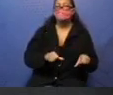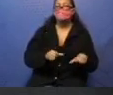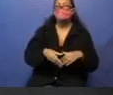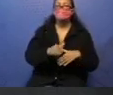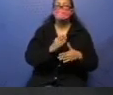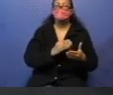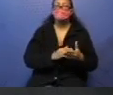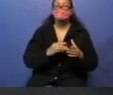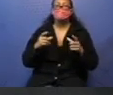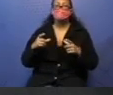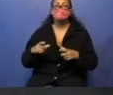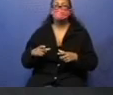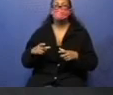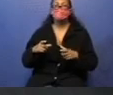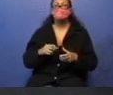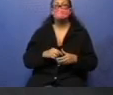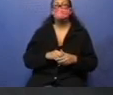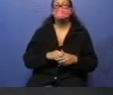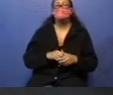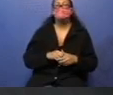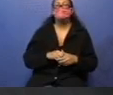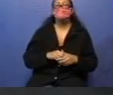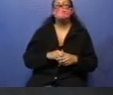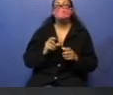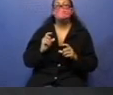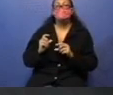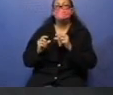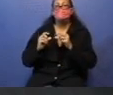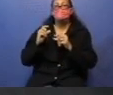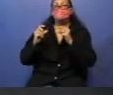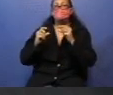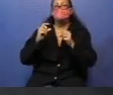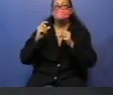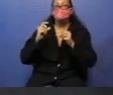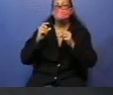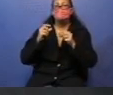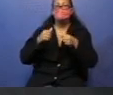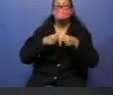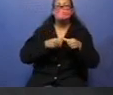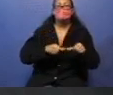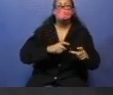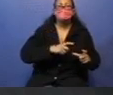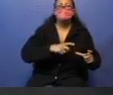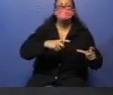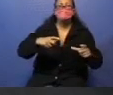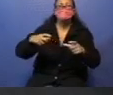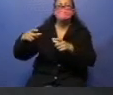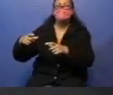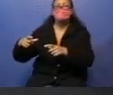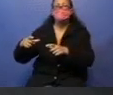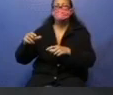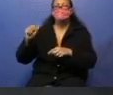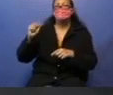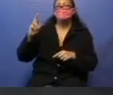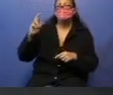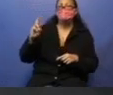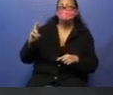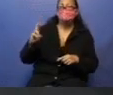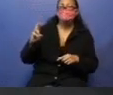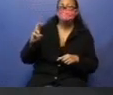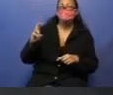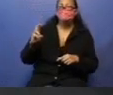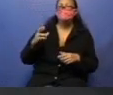praticamente todos os lugares. Os micro-organismos estão em todos os lugares, no ar, no nosso corpo, no